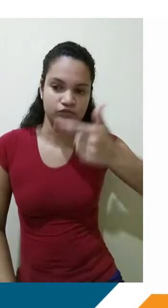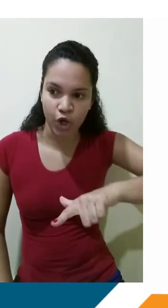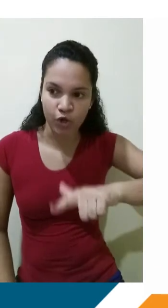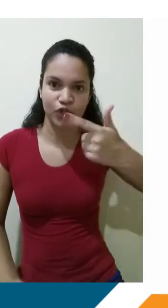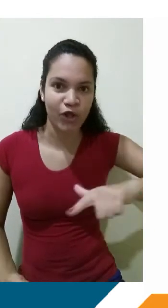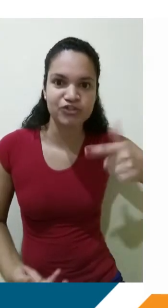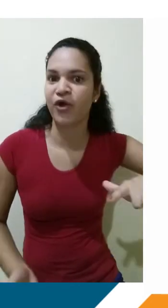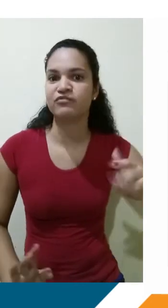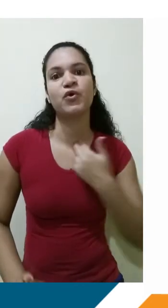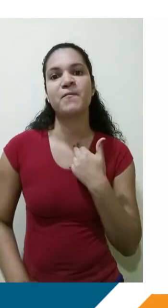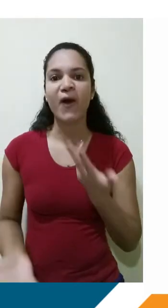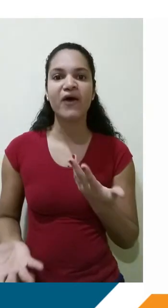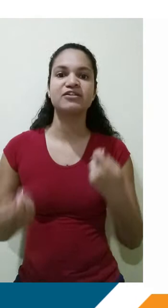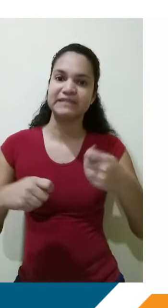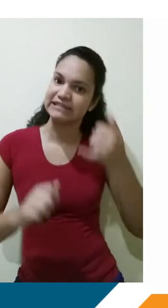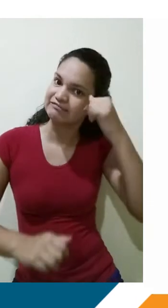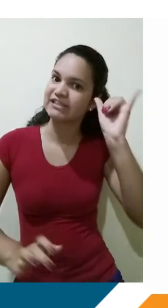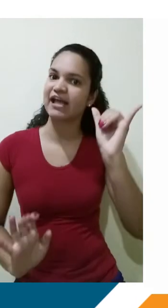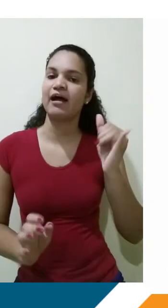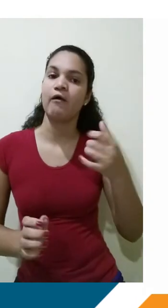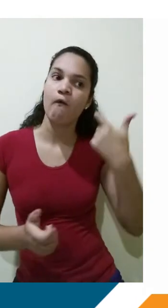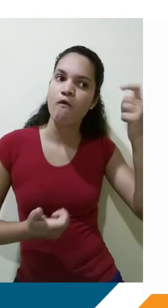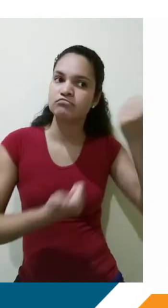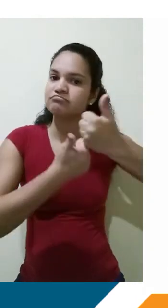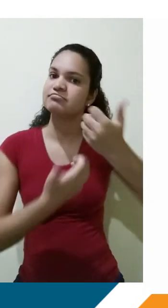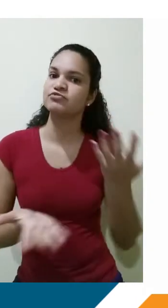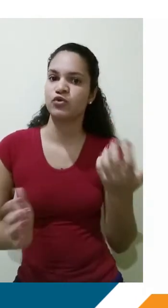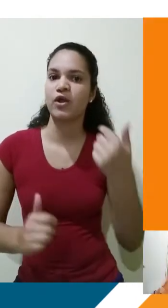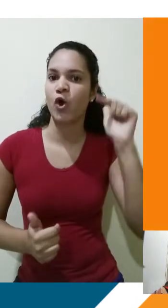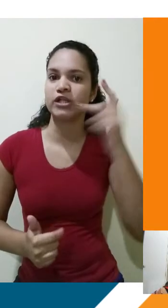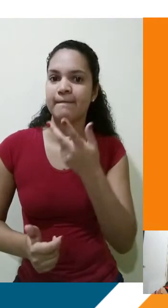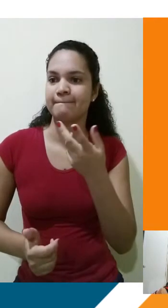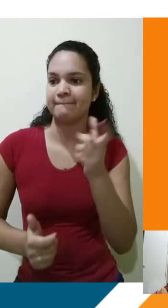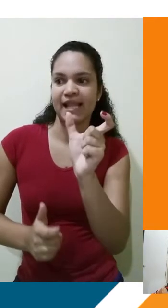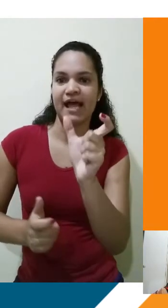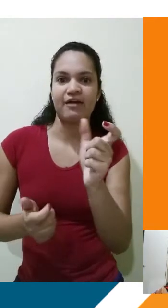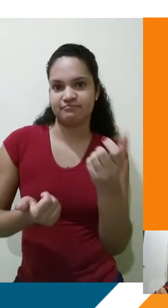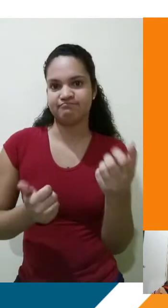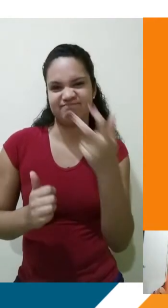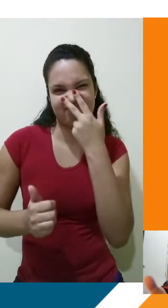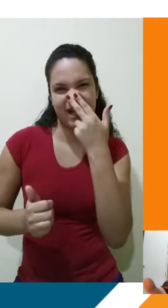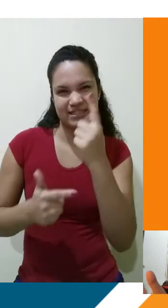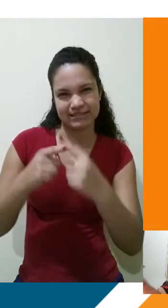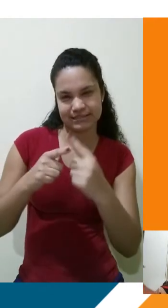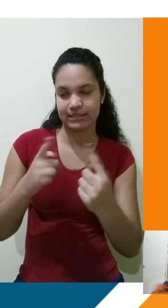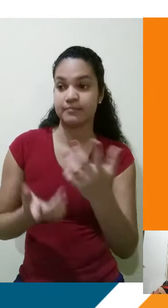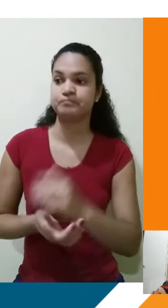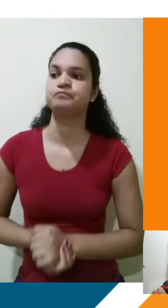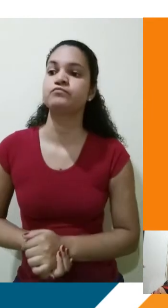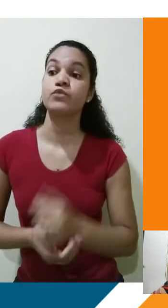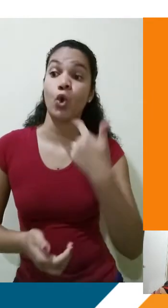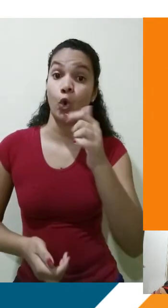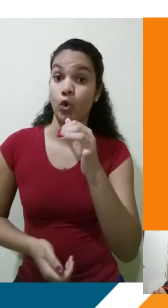Bom, agora que a gente já viu quais são esses erros mais comuns, vamos ver como eles são aplicados no texto. O tema que a gente escolheu aqui é segurança alimentar em